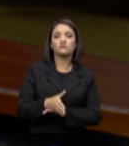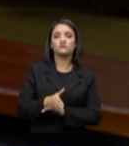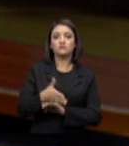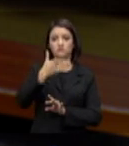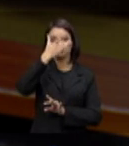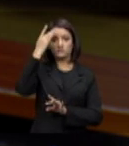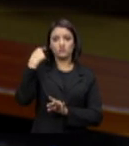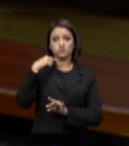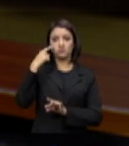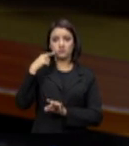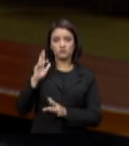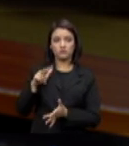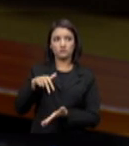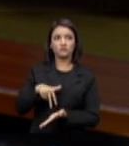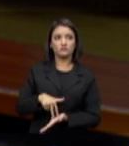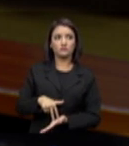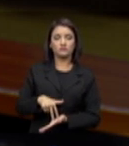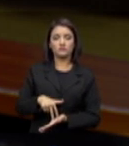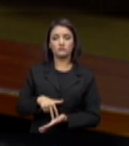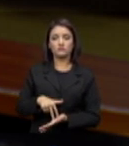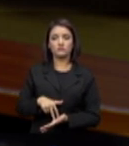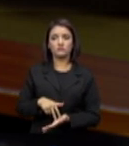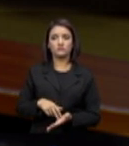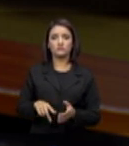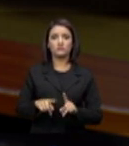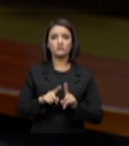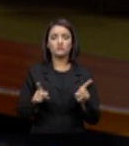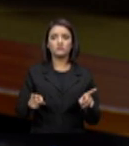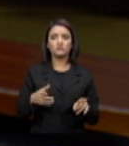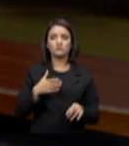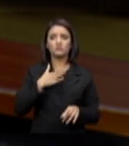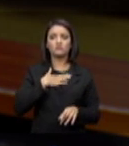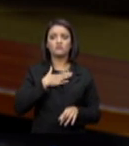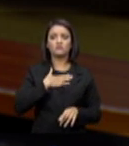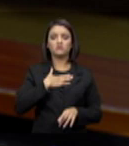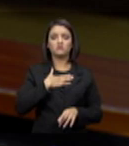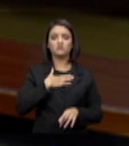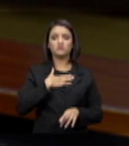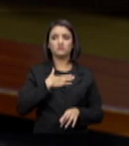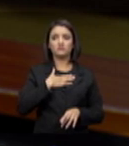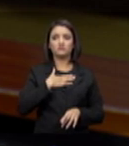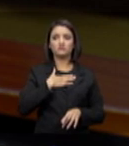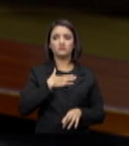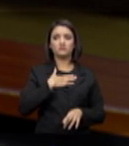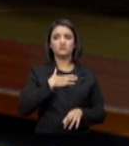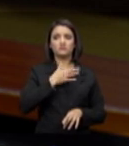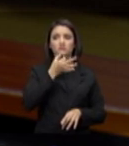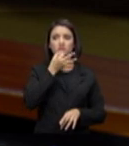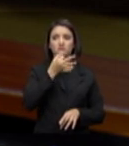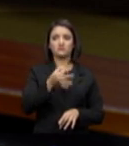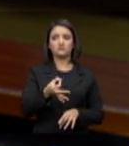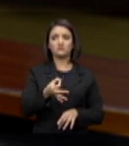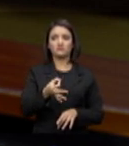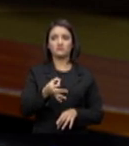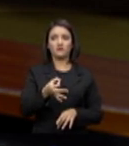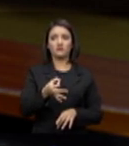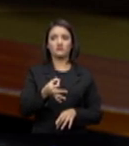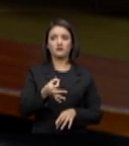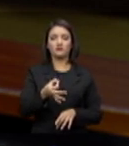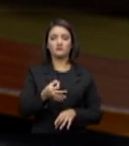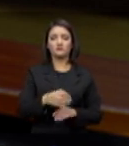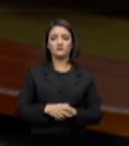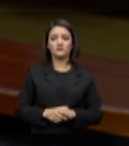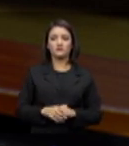caso do do requerente portanto minha posição preliminar é voltar no sisu não conhecimento que a gases está